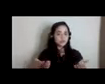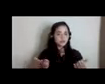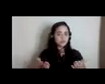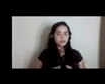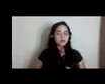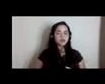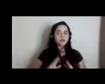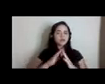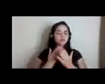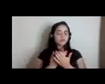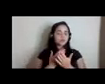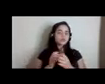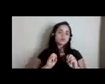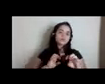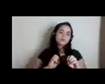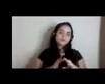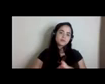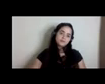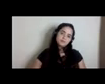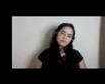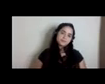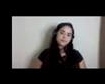escola contemporânea,